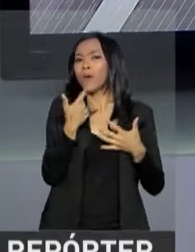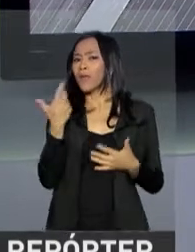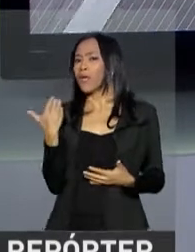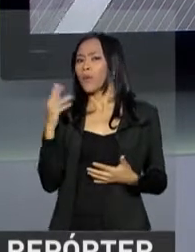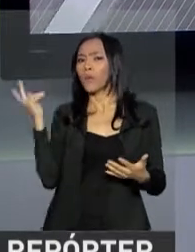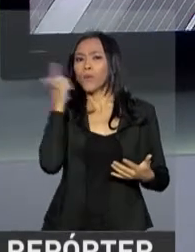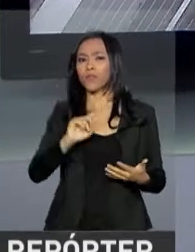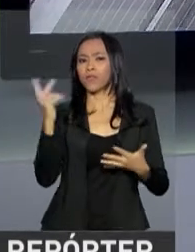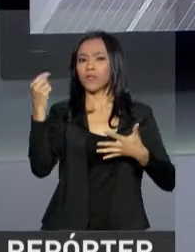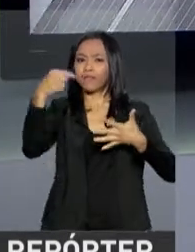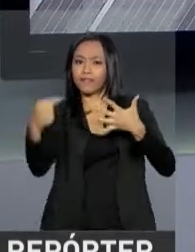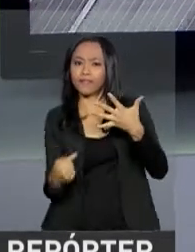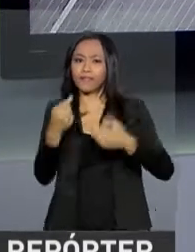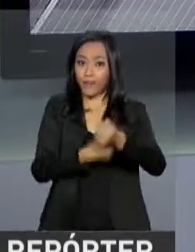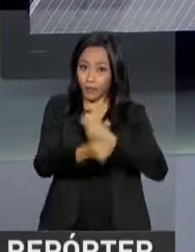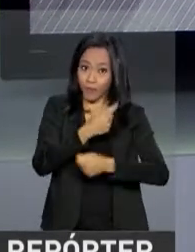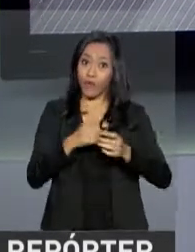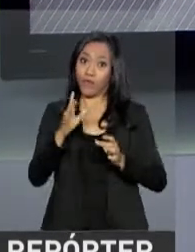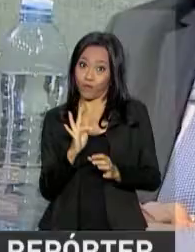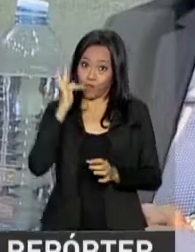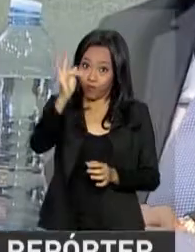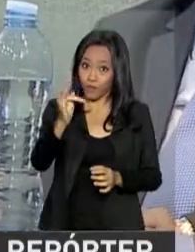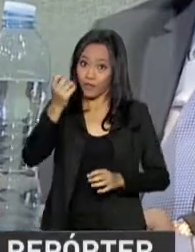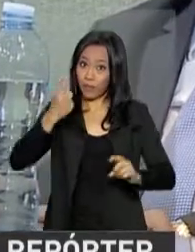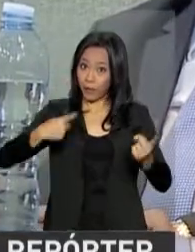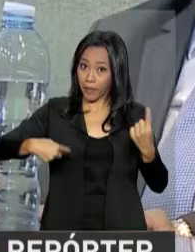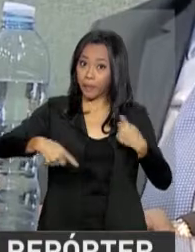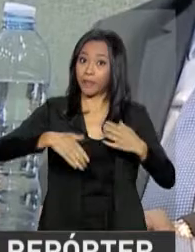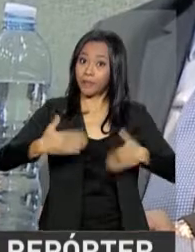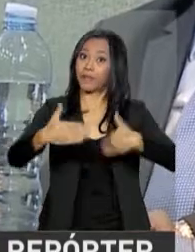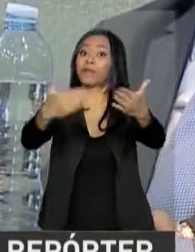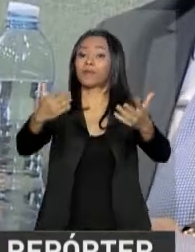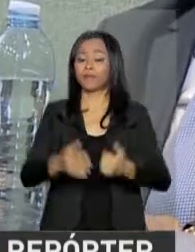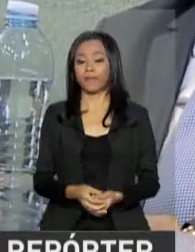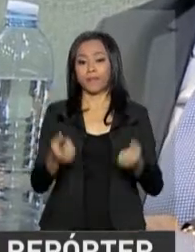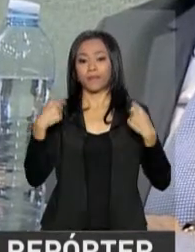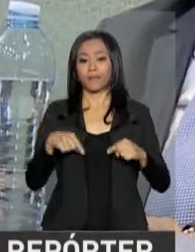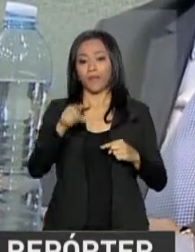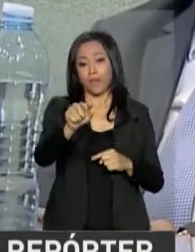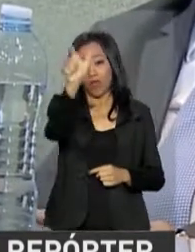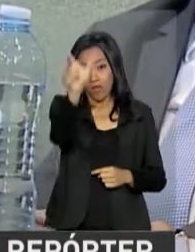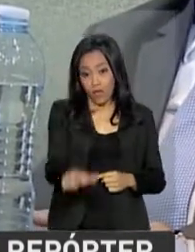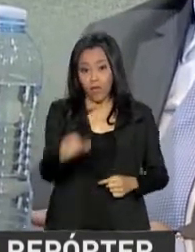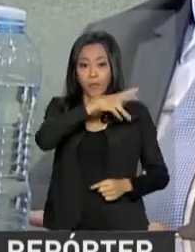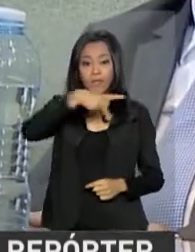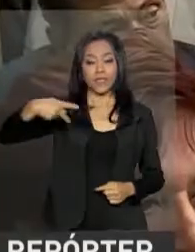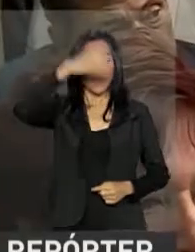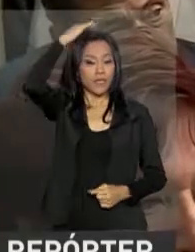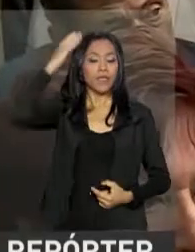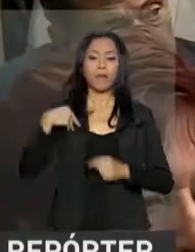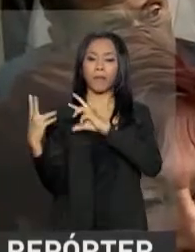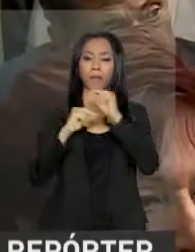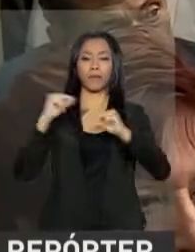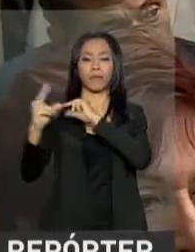economia e desenhou um futuro de crescimento. O presidente Michel Temer falou aos empresários do comércio em São Paulo